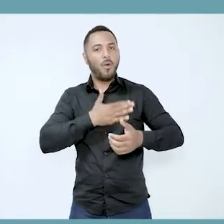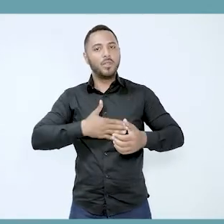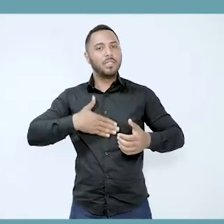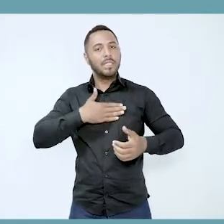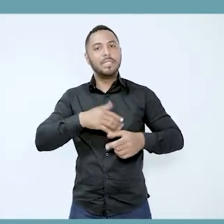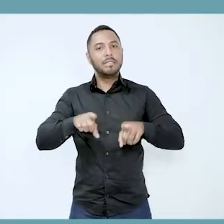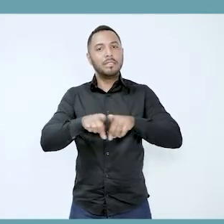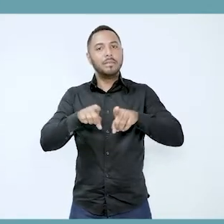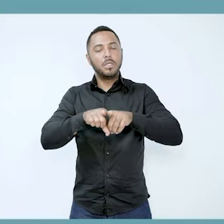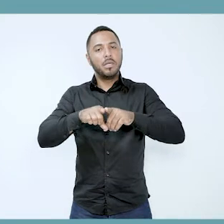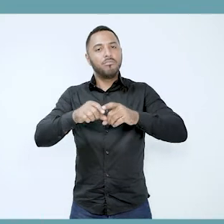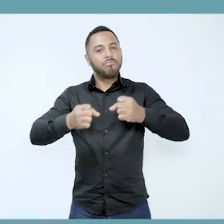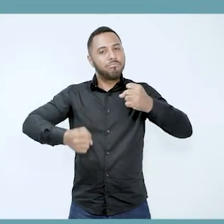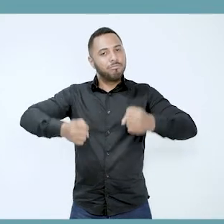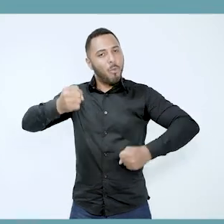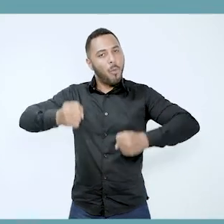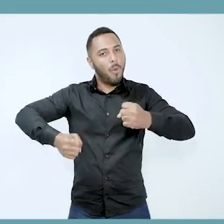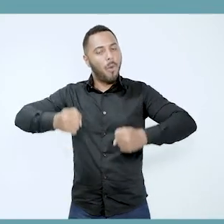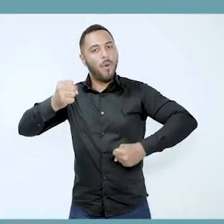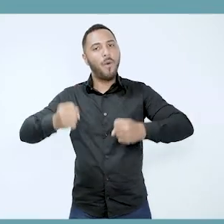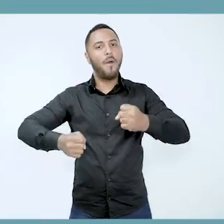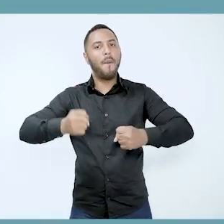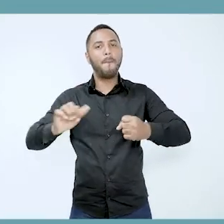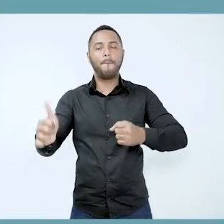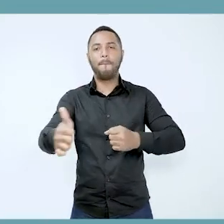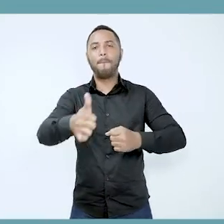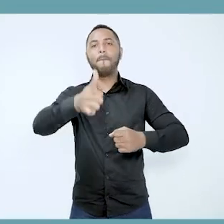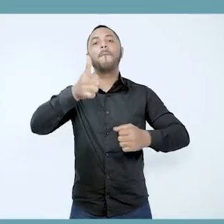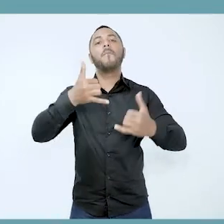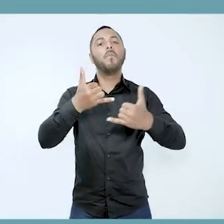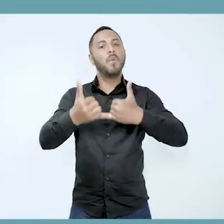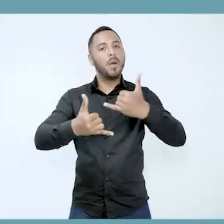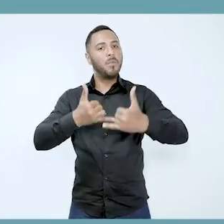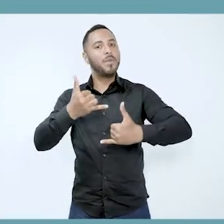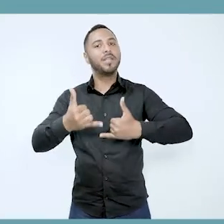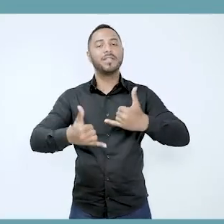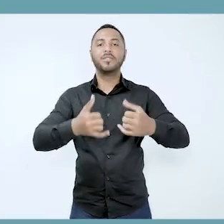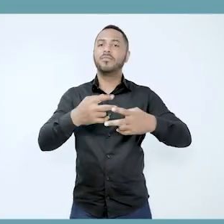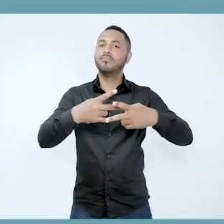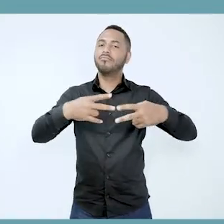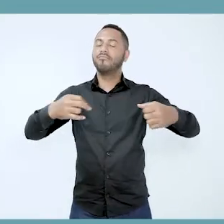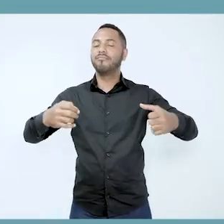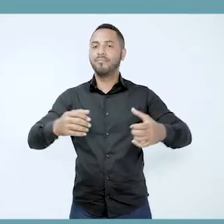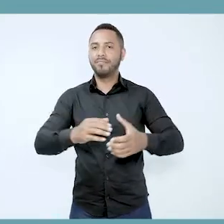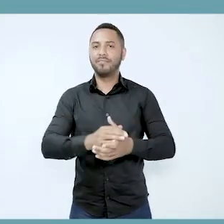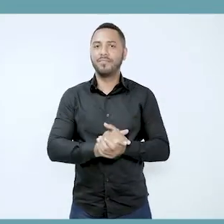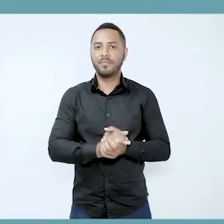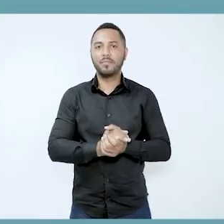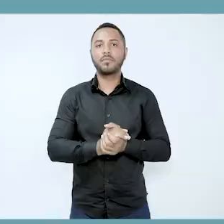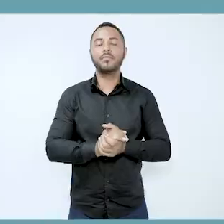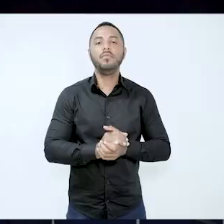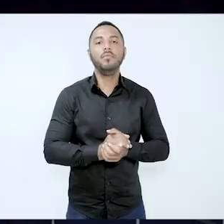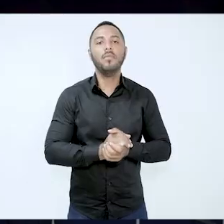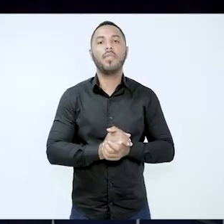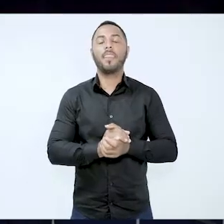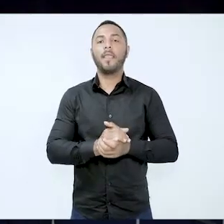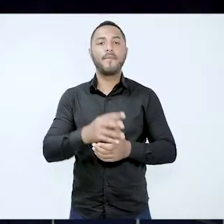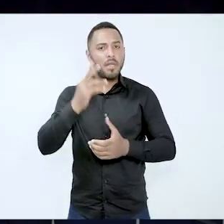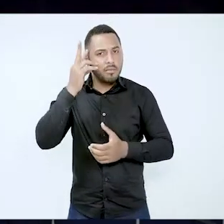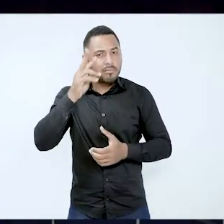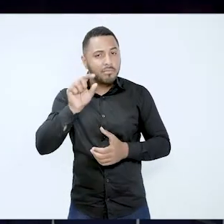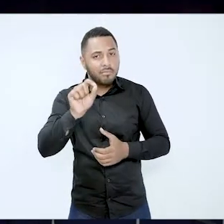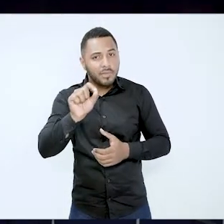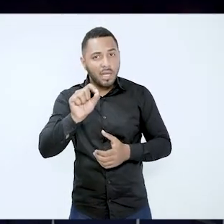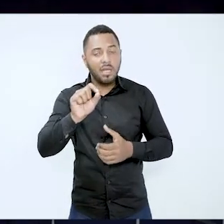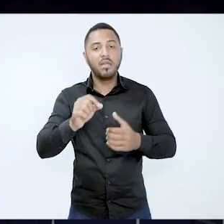bom controle, correndo menos que as de miolo de pão e não tanto quanto as de borracha. Então,